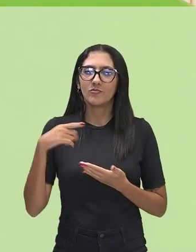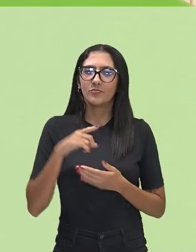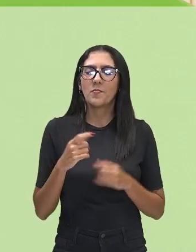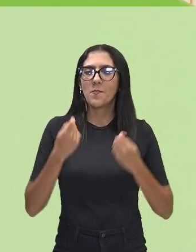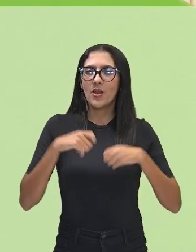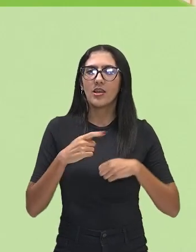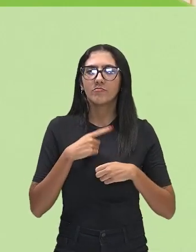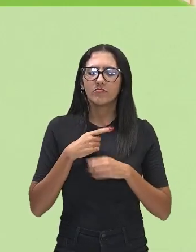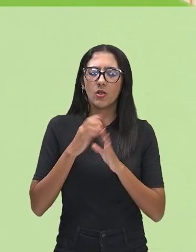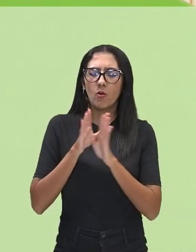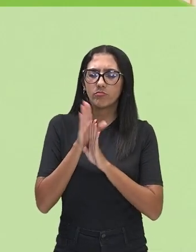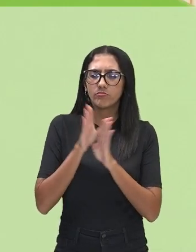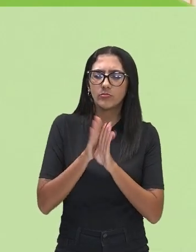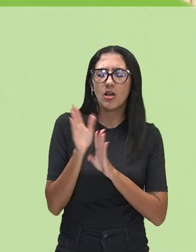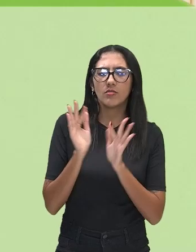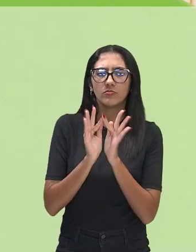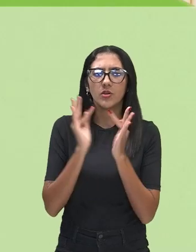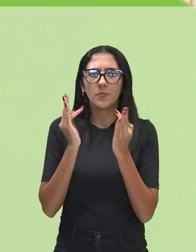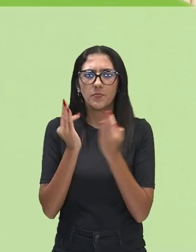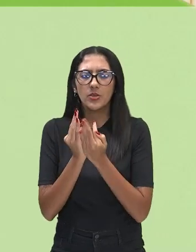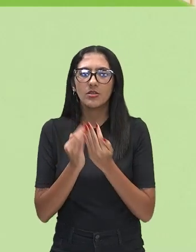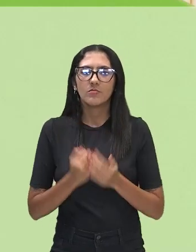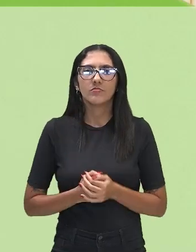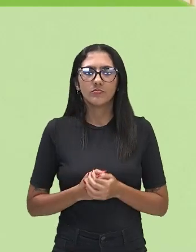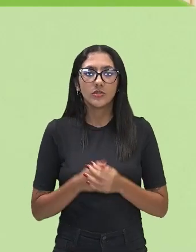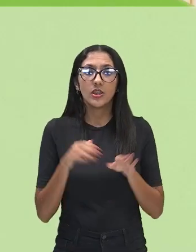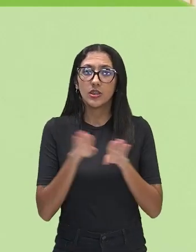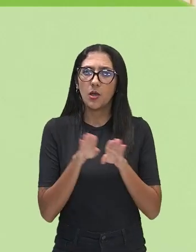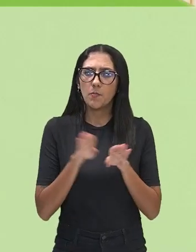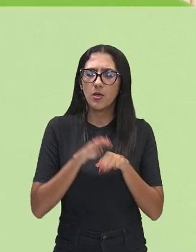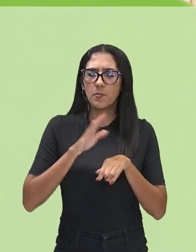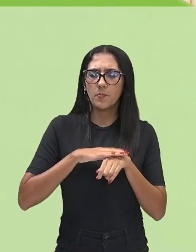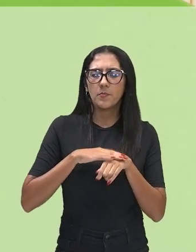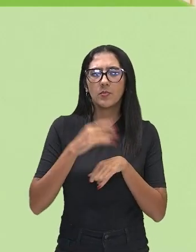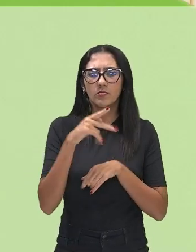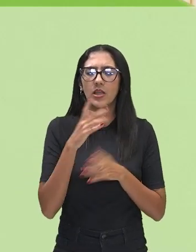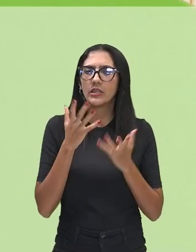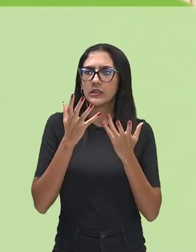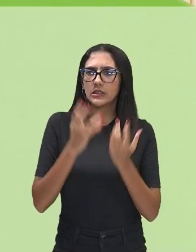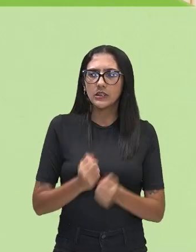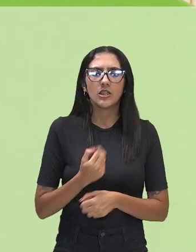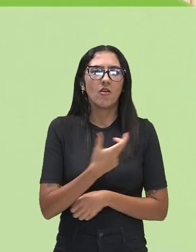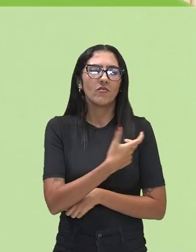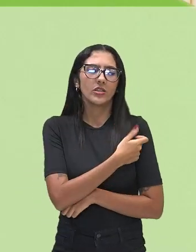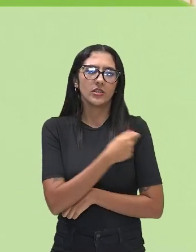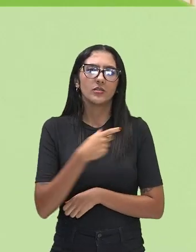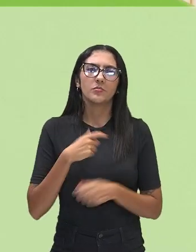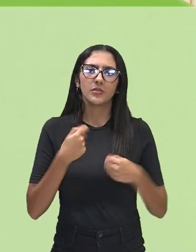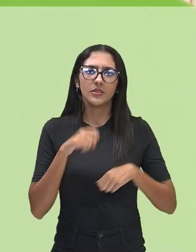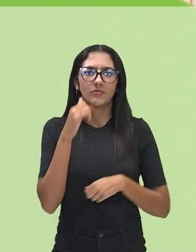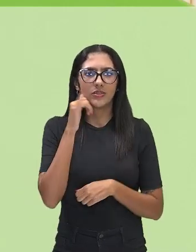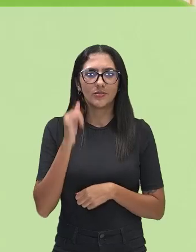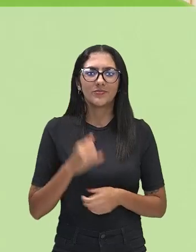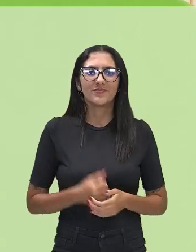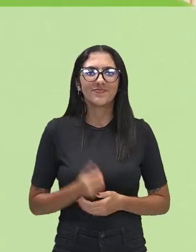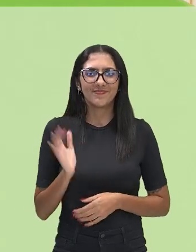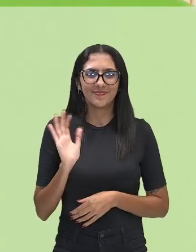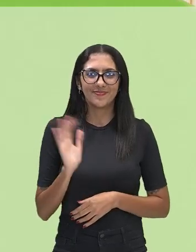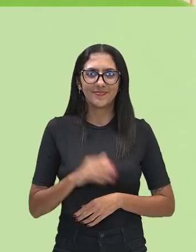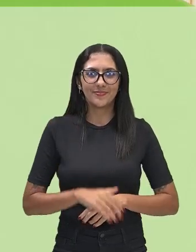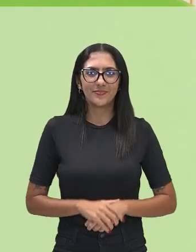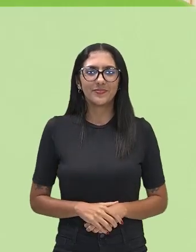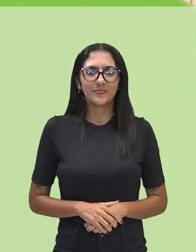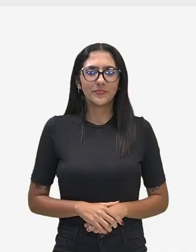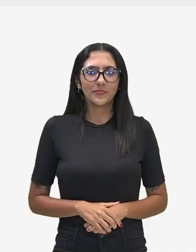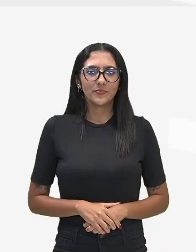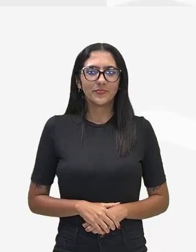né, oriente seus familiares, você também aceite a vacinação para poder evitar doenças. Tchau!